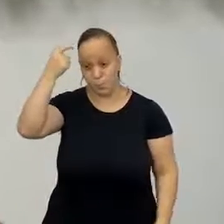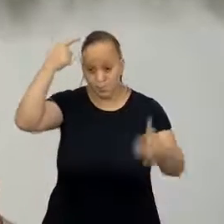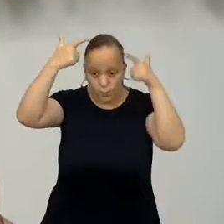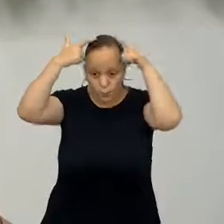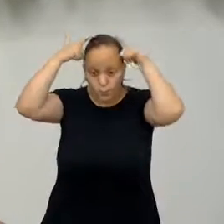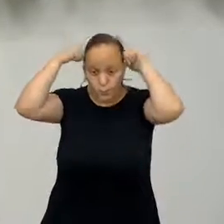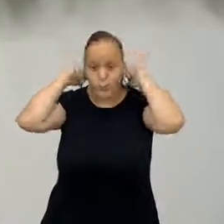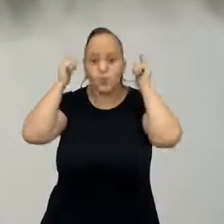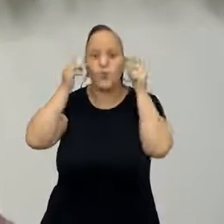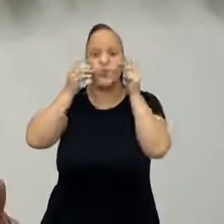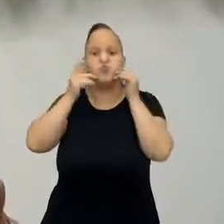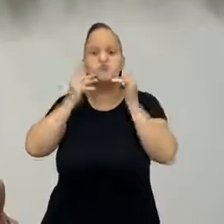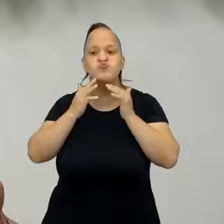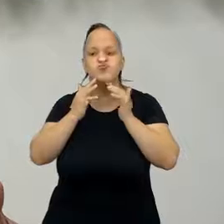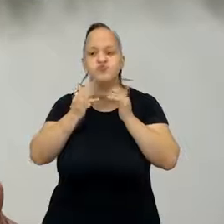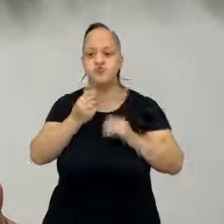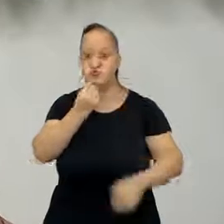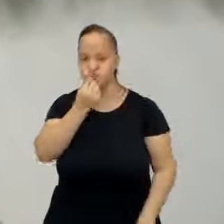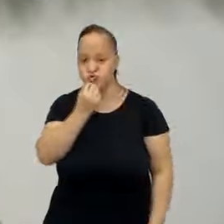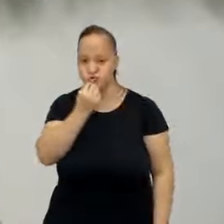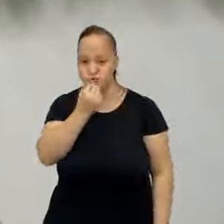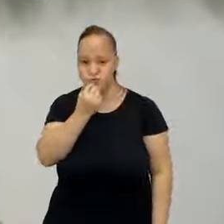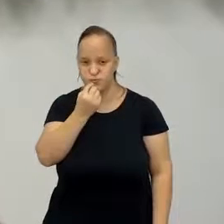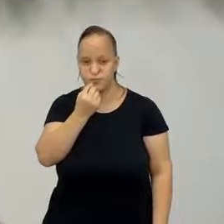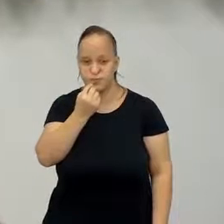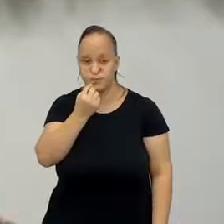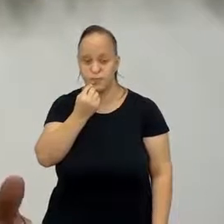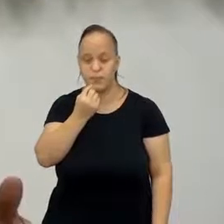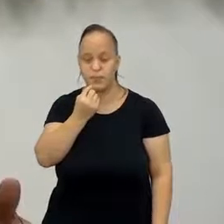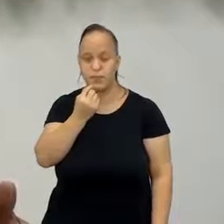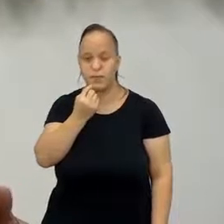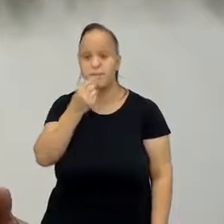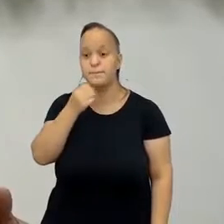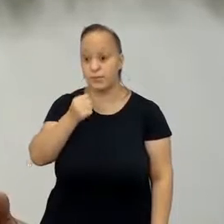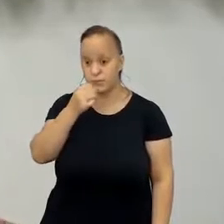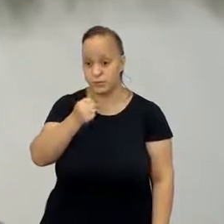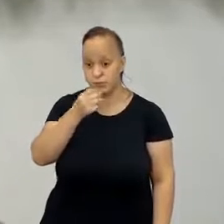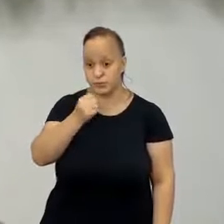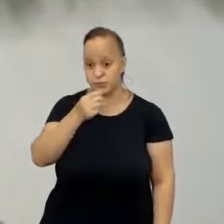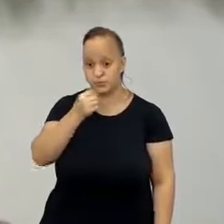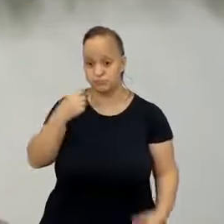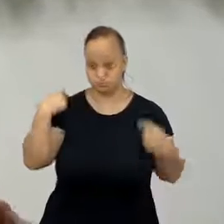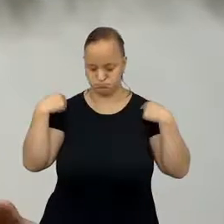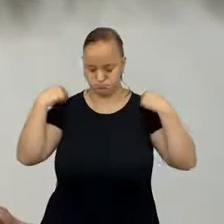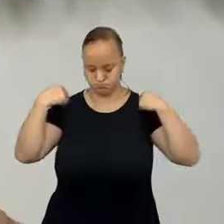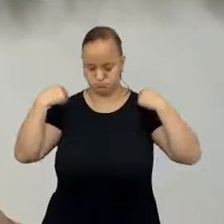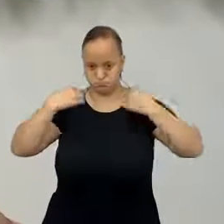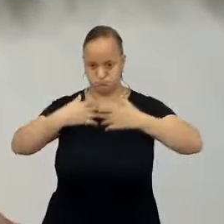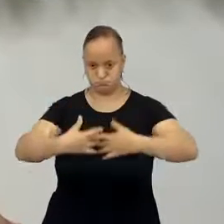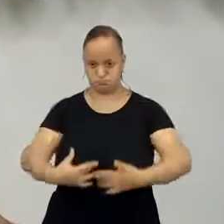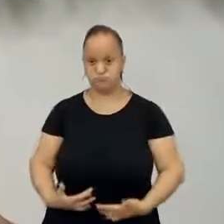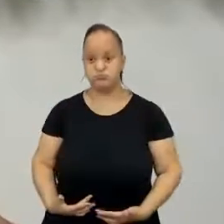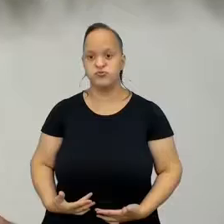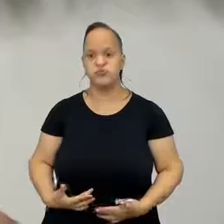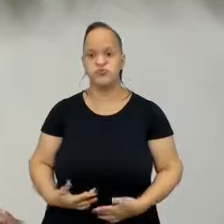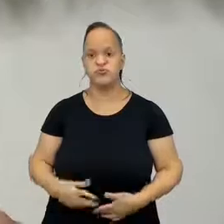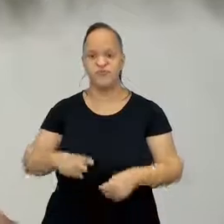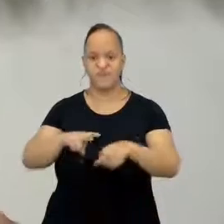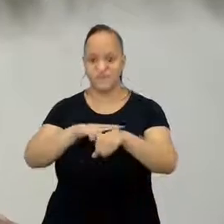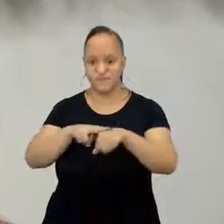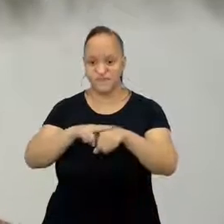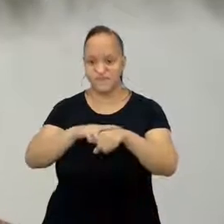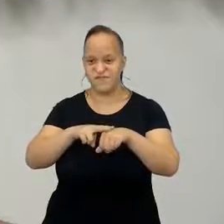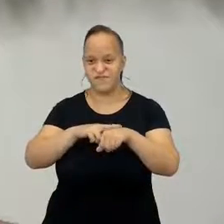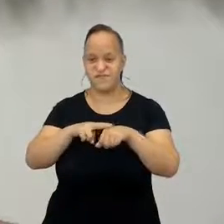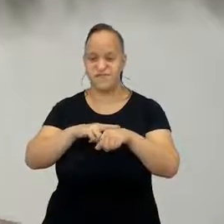barbas grisalhas, óculos grandes. Estou usando uma camisa verde com estampas de baobás verdes também